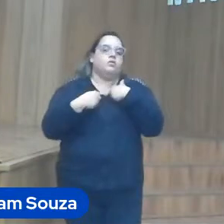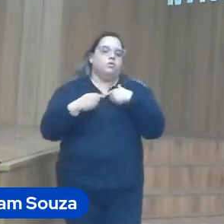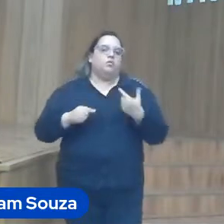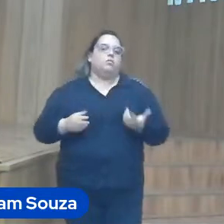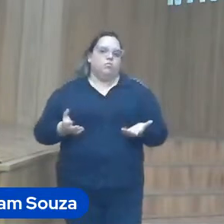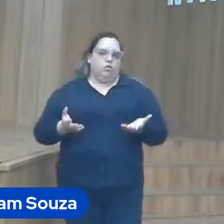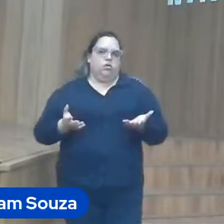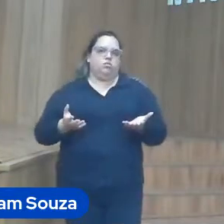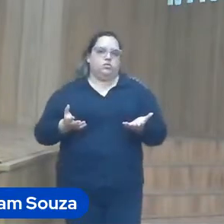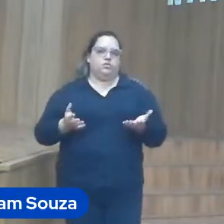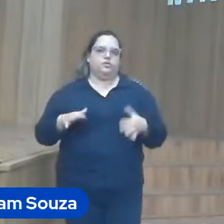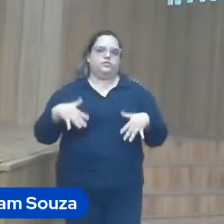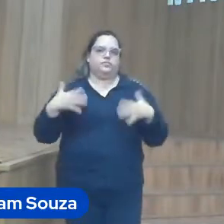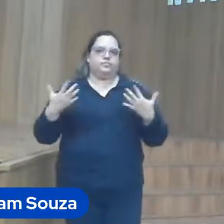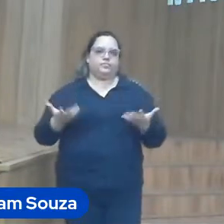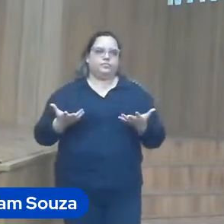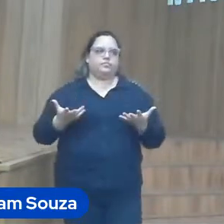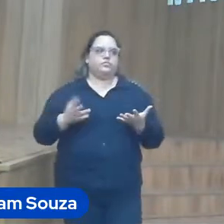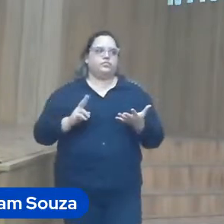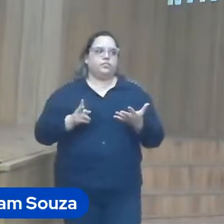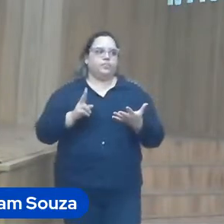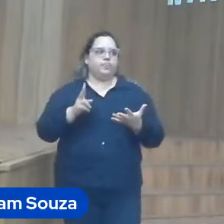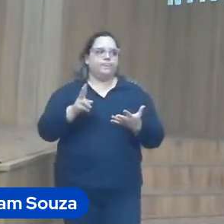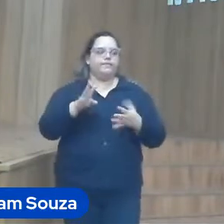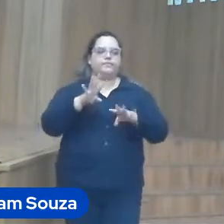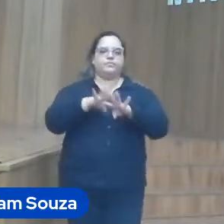assim, essa permanência do matemático